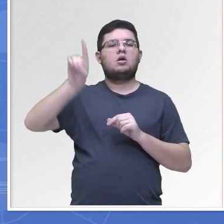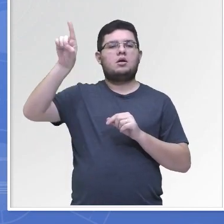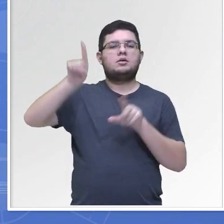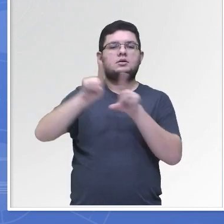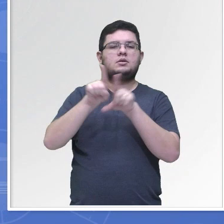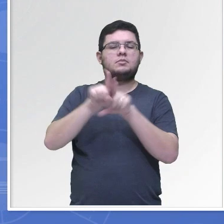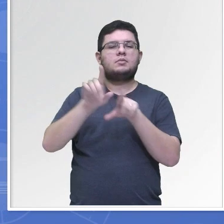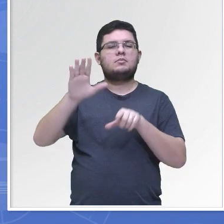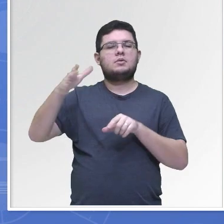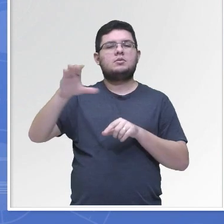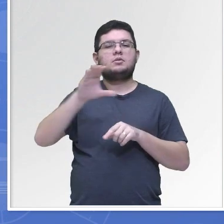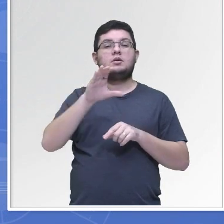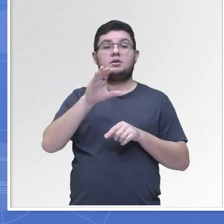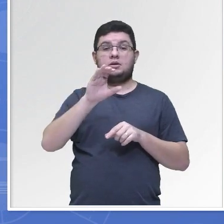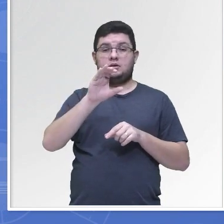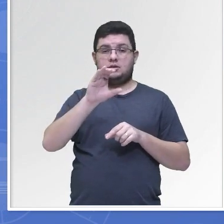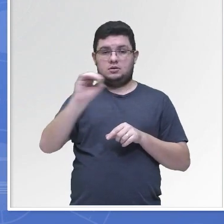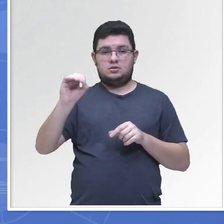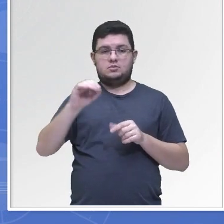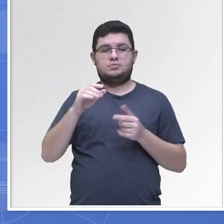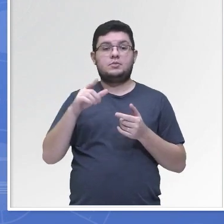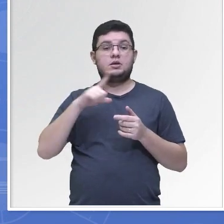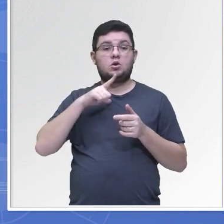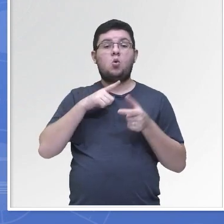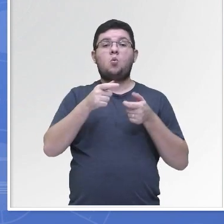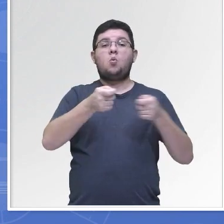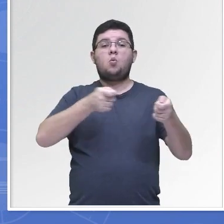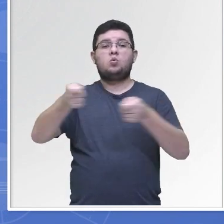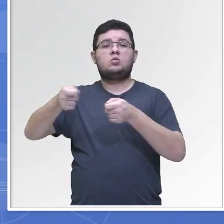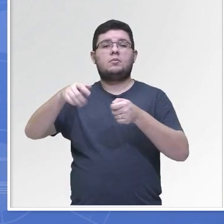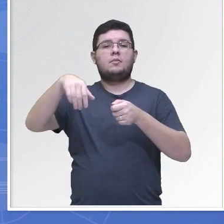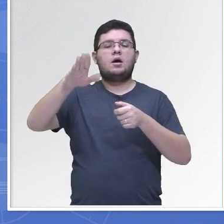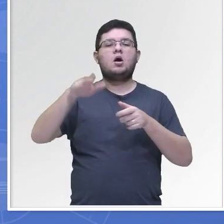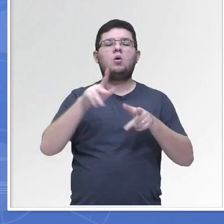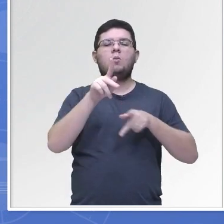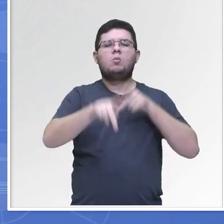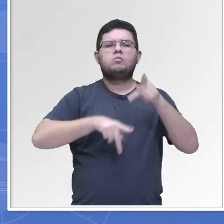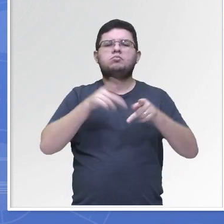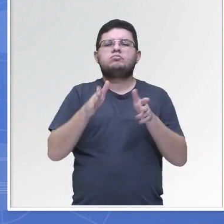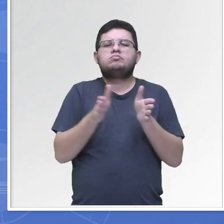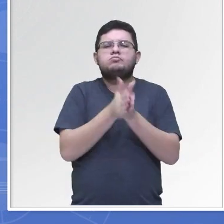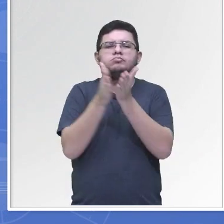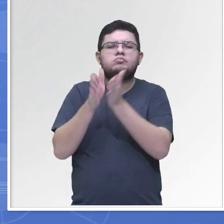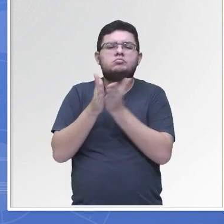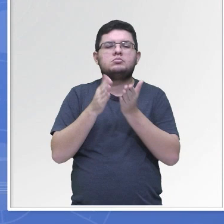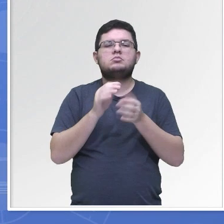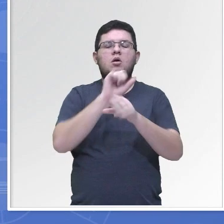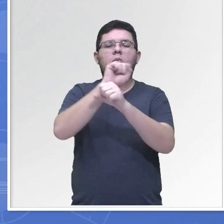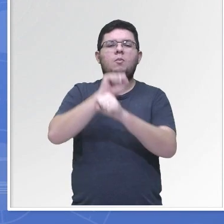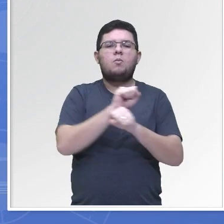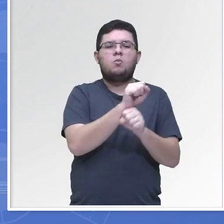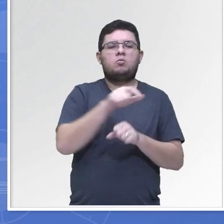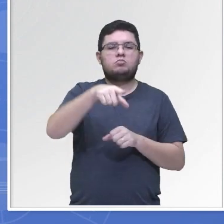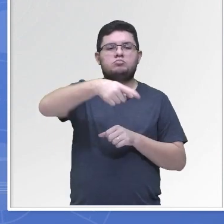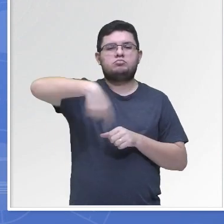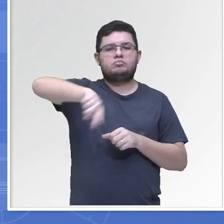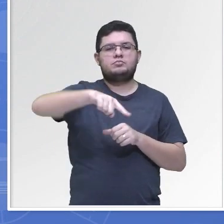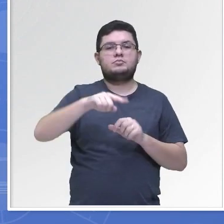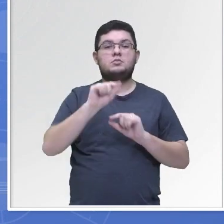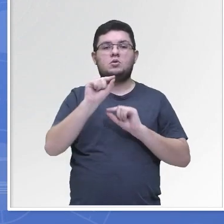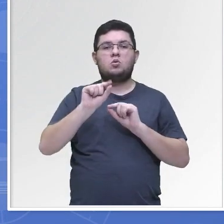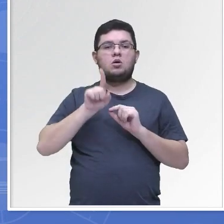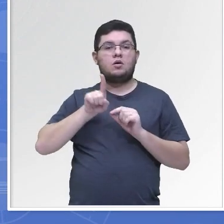região central. Eles estabeleciam controle sobre a população mais pobre, protegendo-os. Nesta época, o voto não